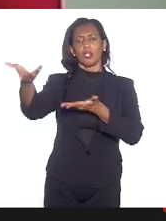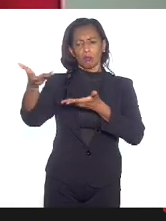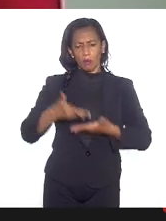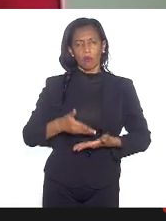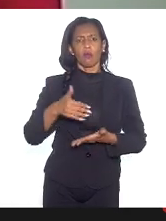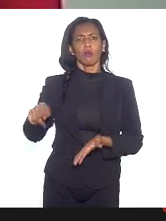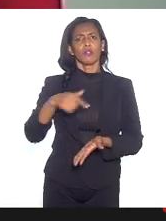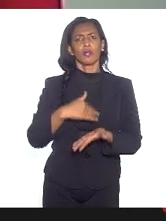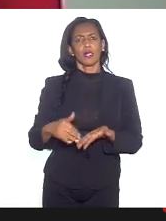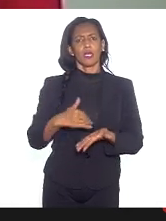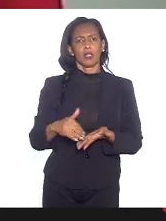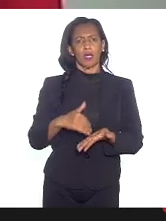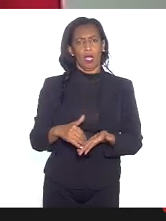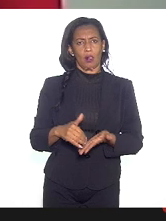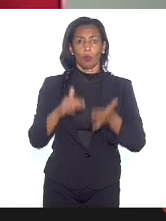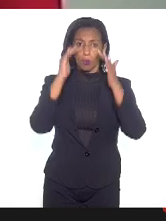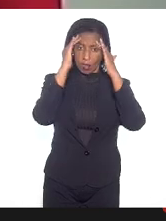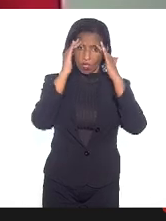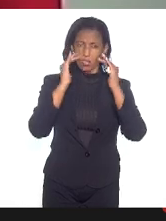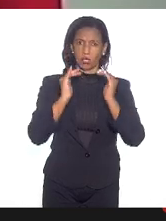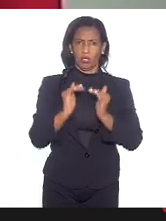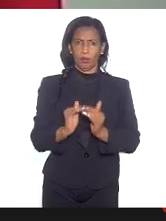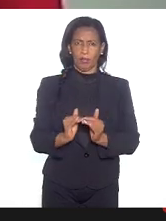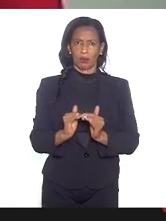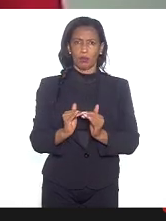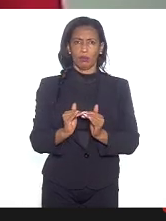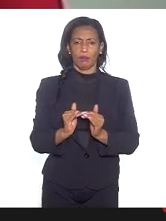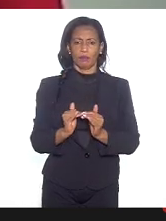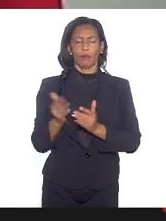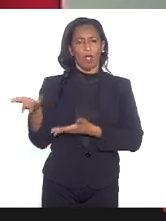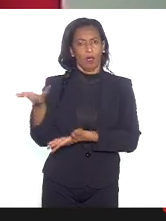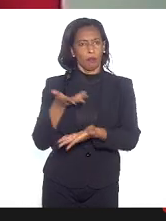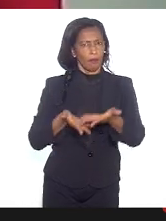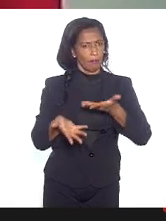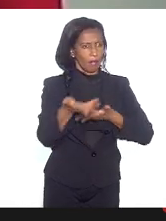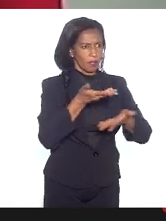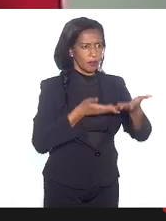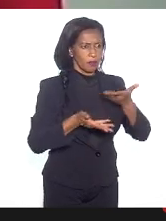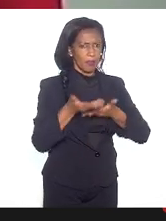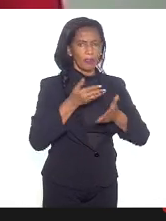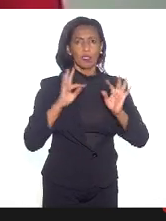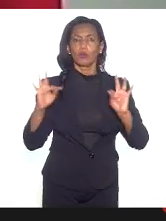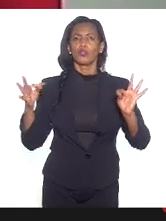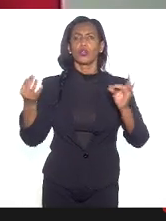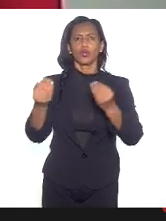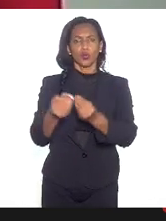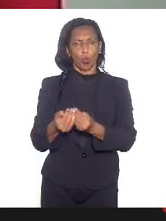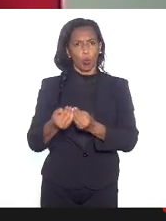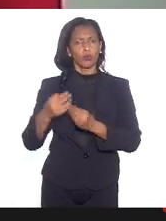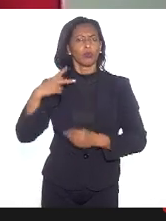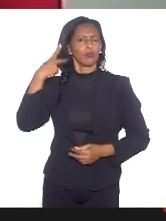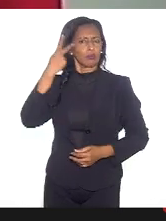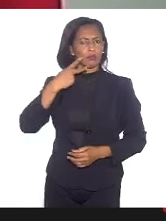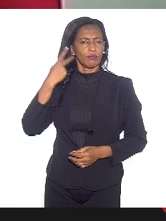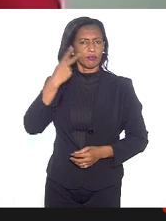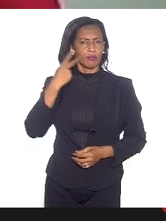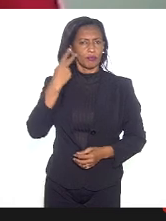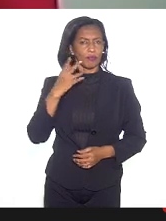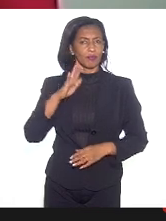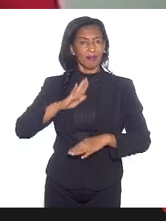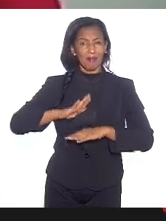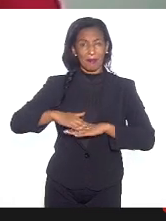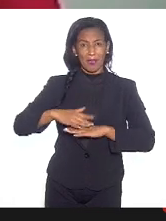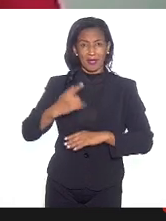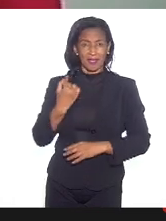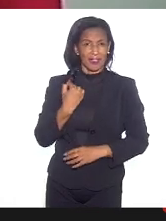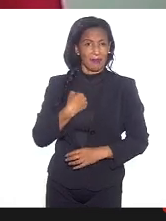porque respeito a participação e a atuação de todos os parlamentares, mas a